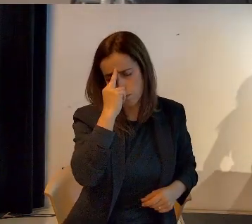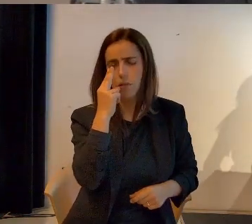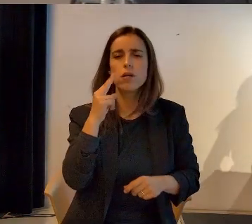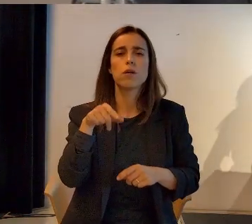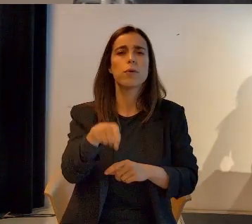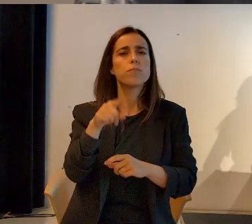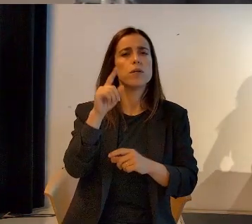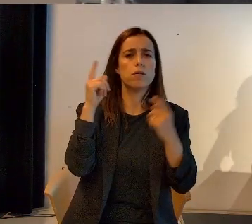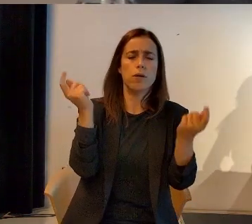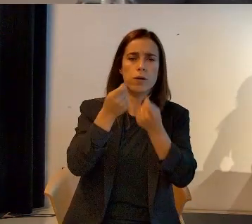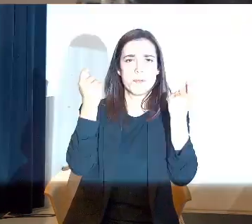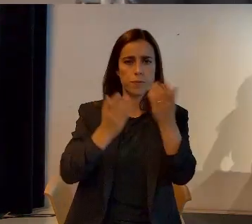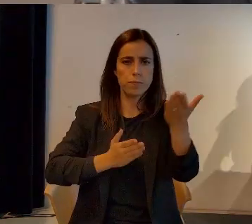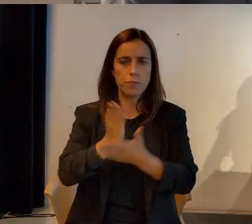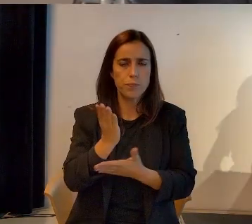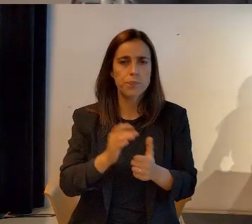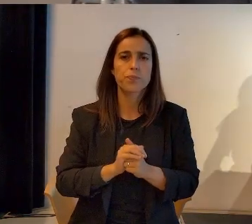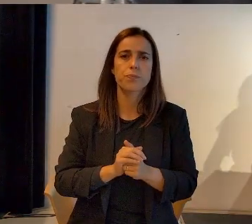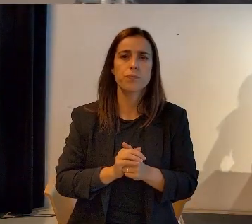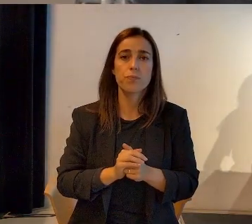evento também se concretize da melhor forma. São